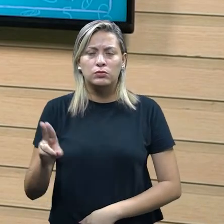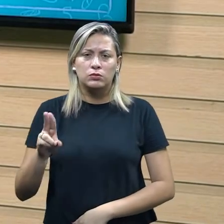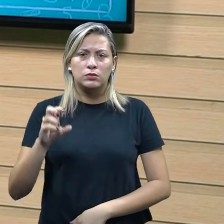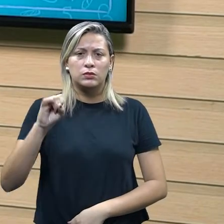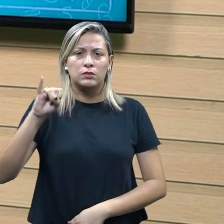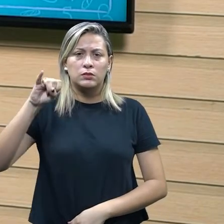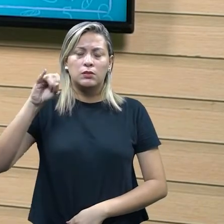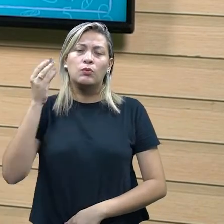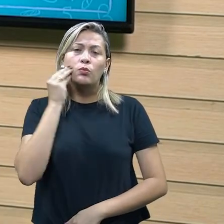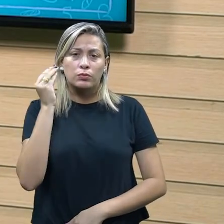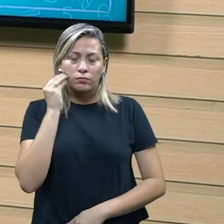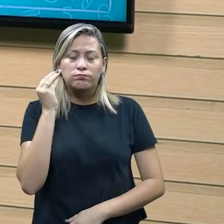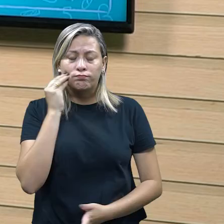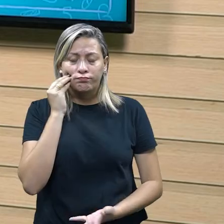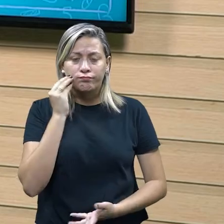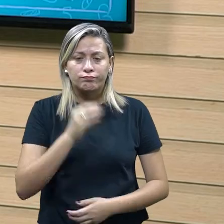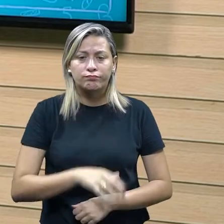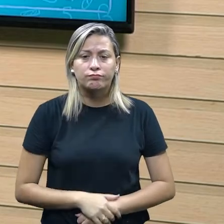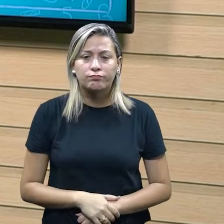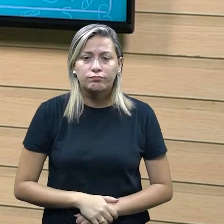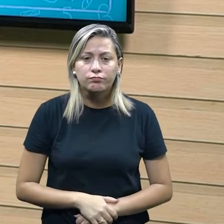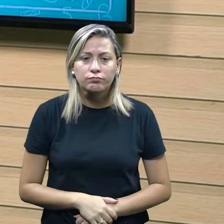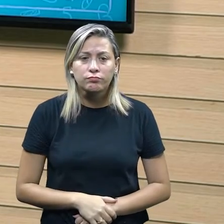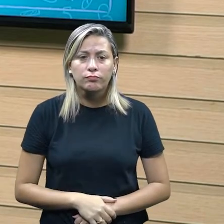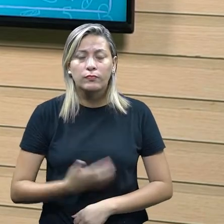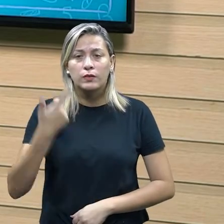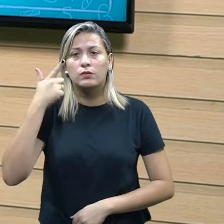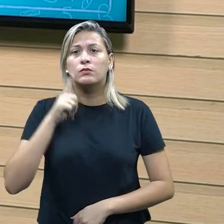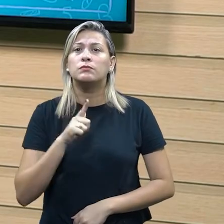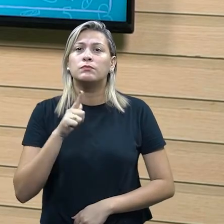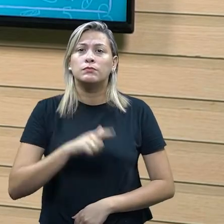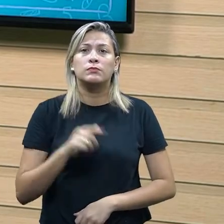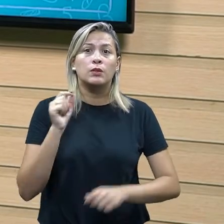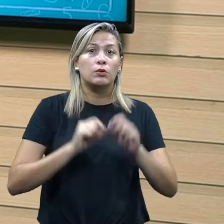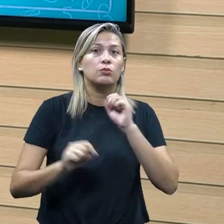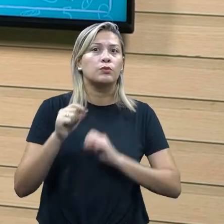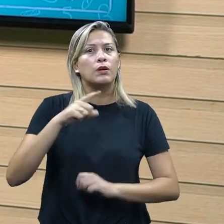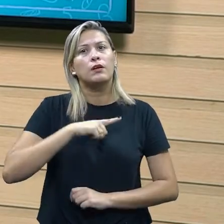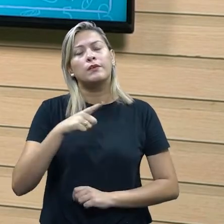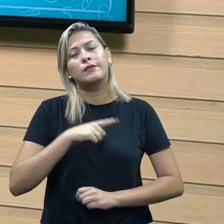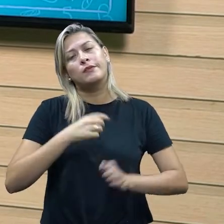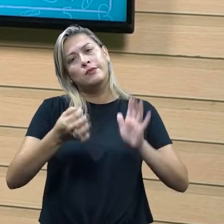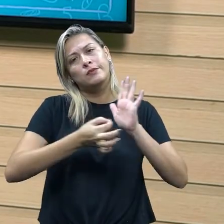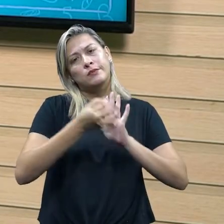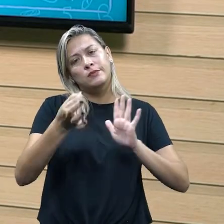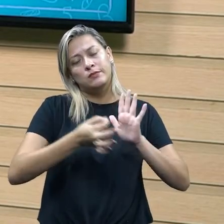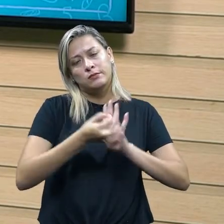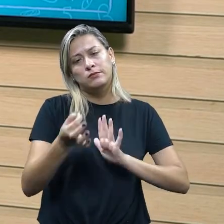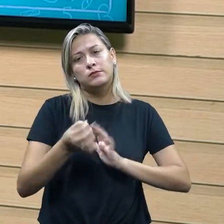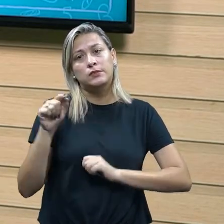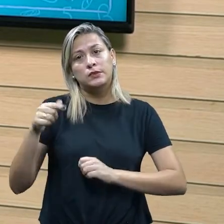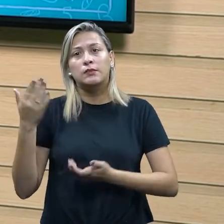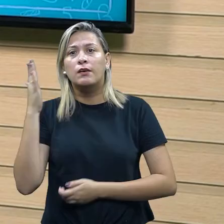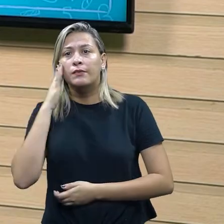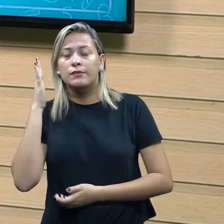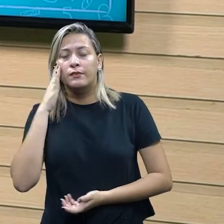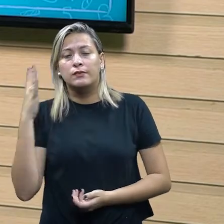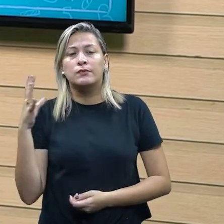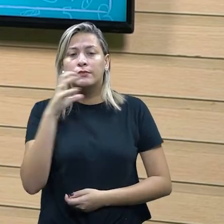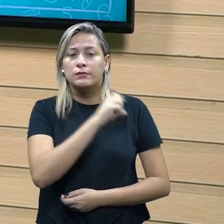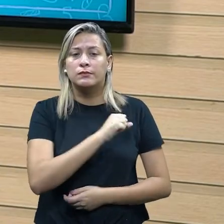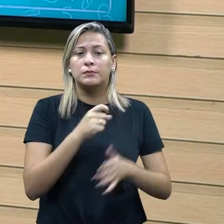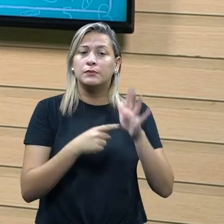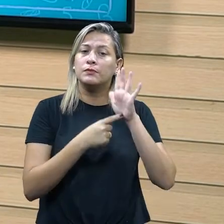realiza esses testes, né, você consegue ali gerar dados e esses dados são interpretados ali